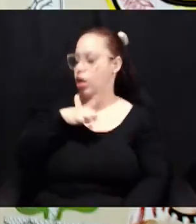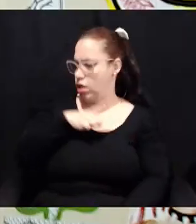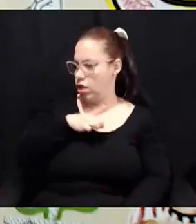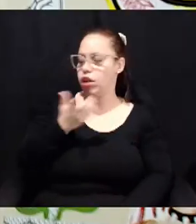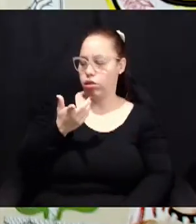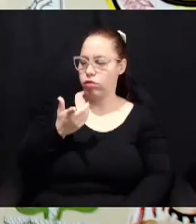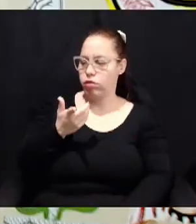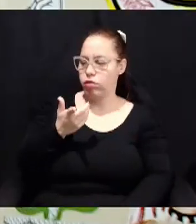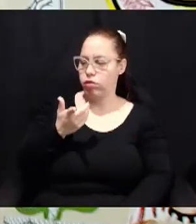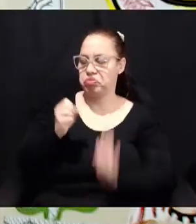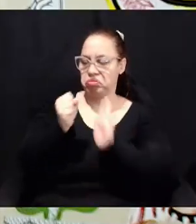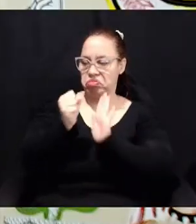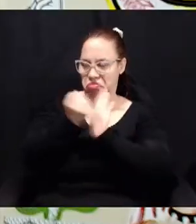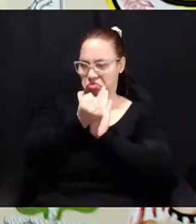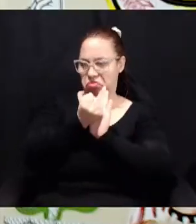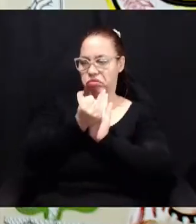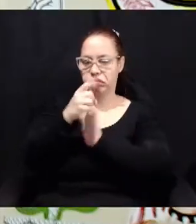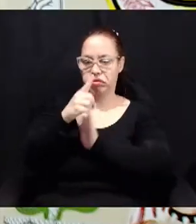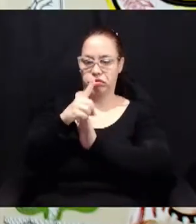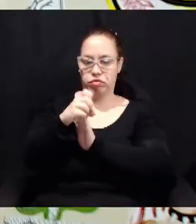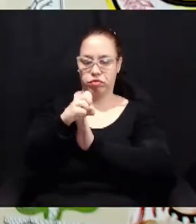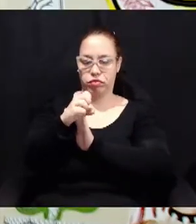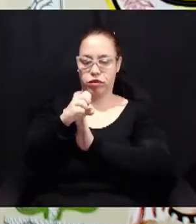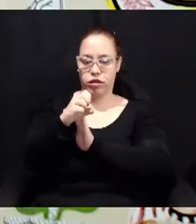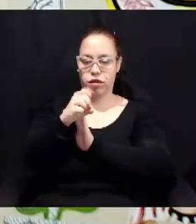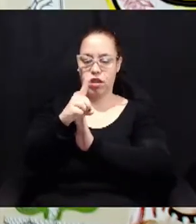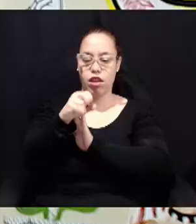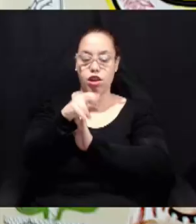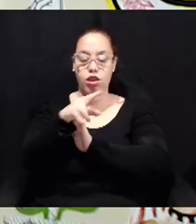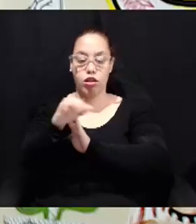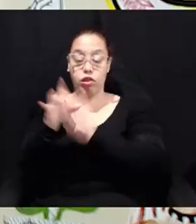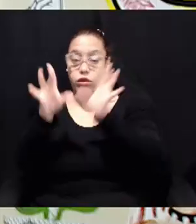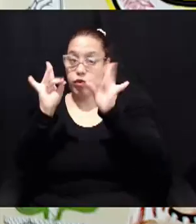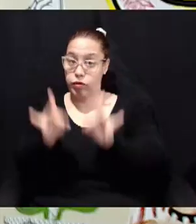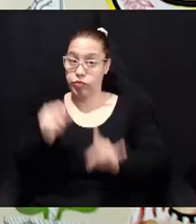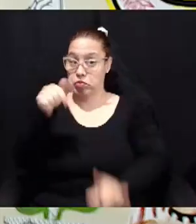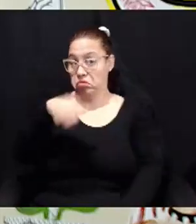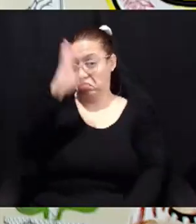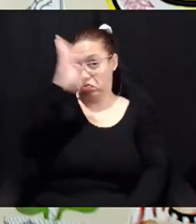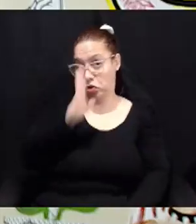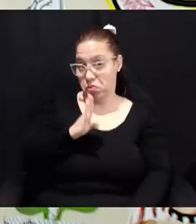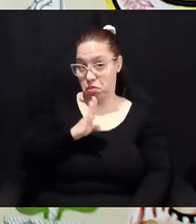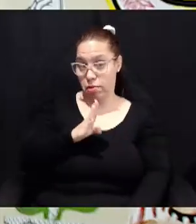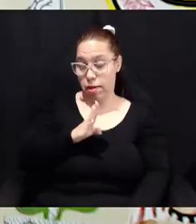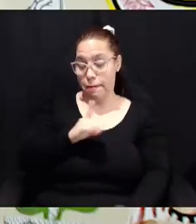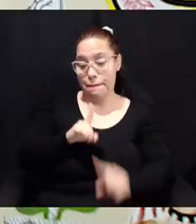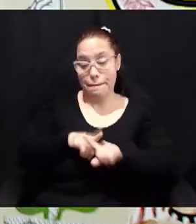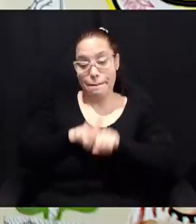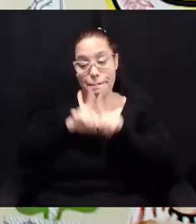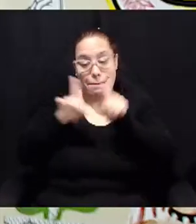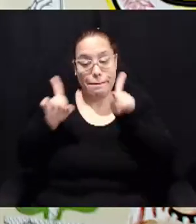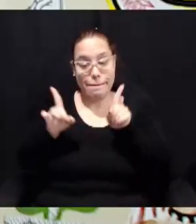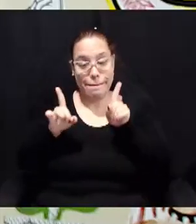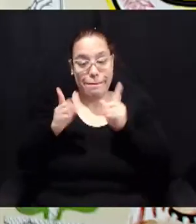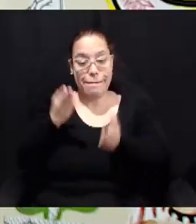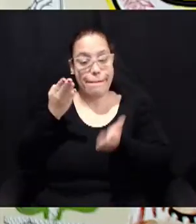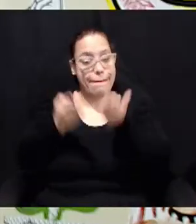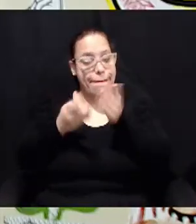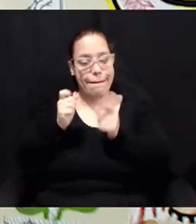editoras que trabalham exclusivamente com obras brasileiras, mas se você pega a proporção de vendas,